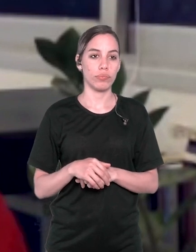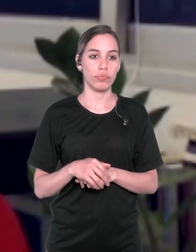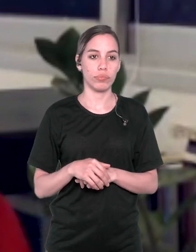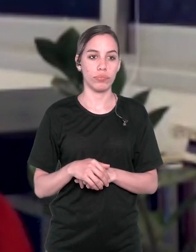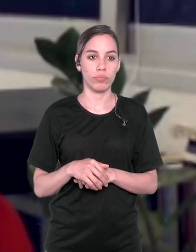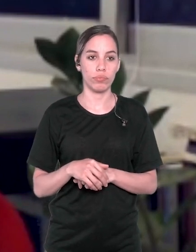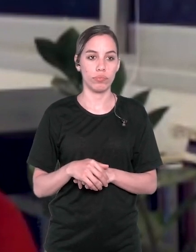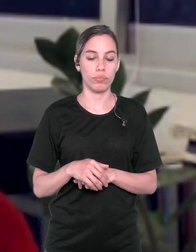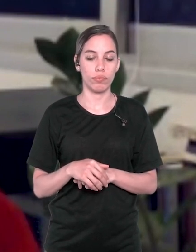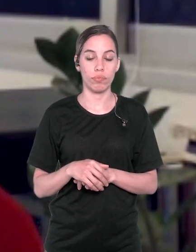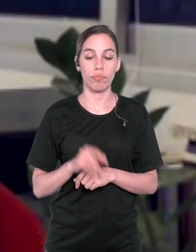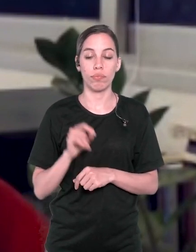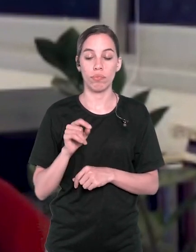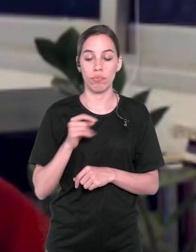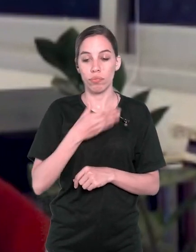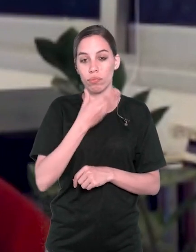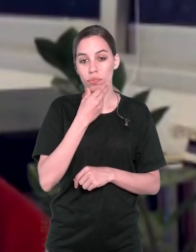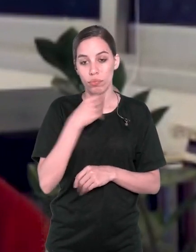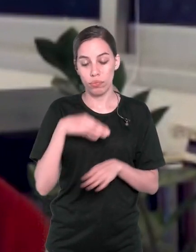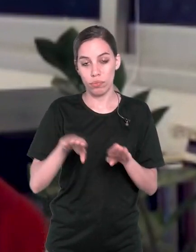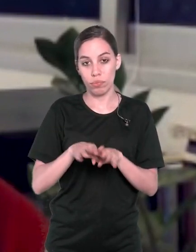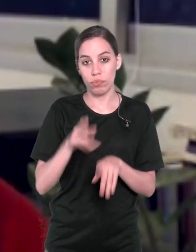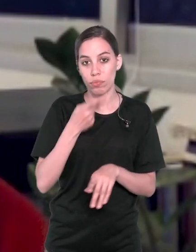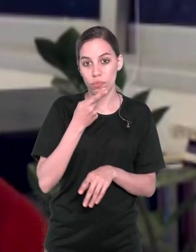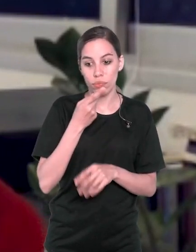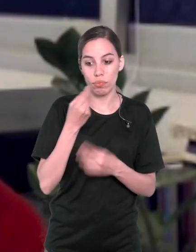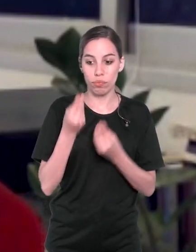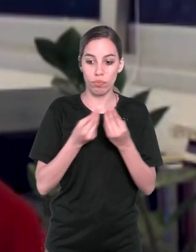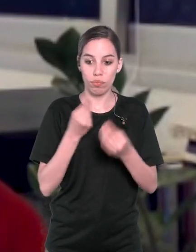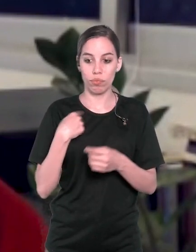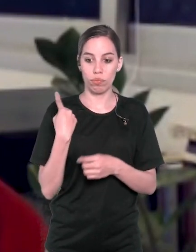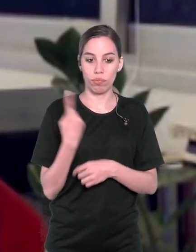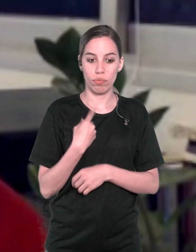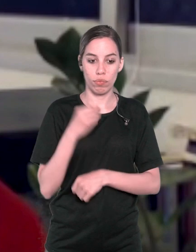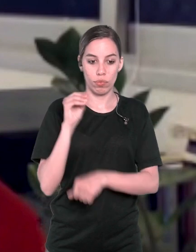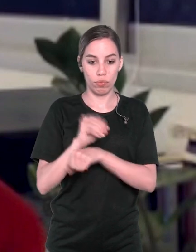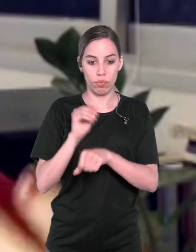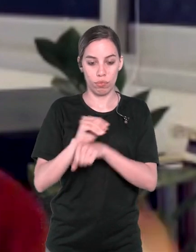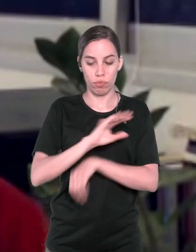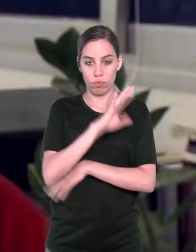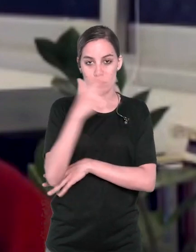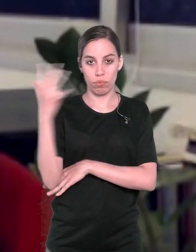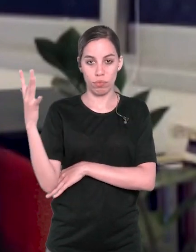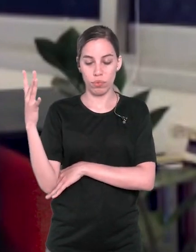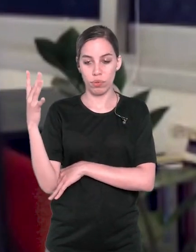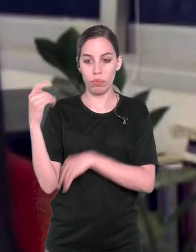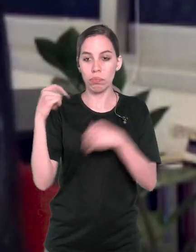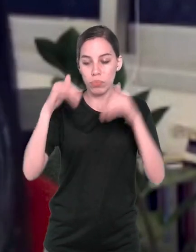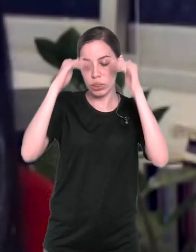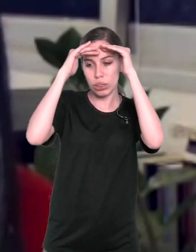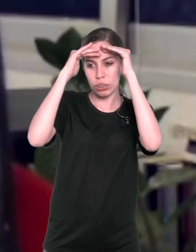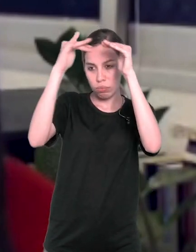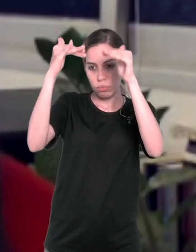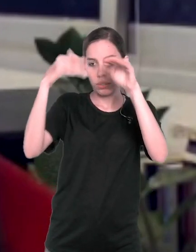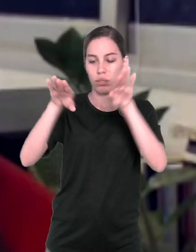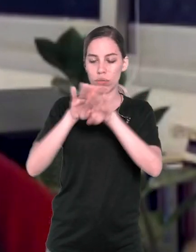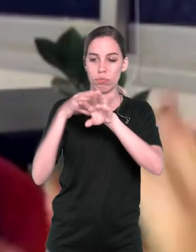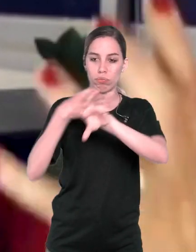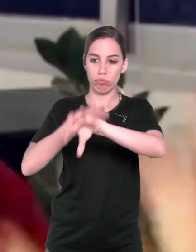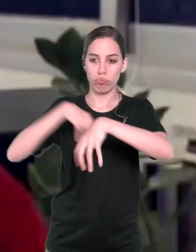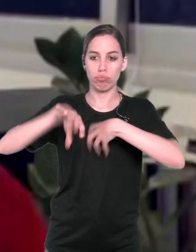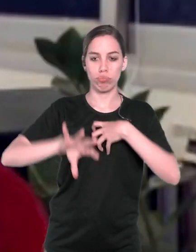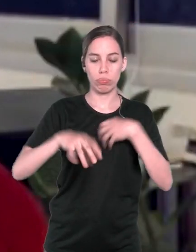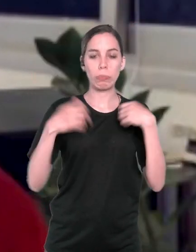de cultivarmos, né, uma relação de respeito por eles, né, de consideração e de empatia. O